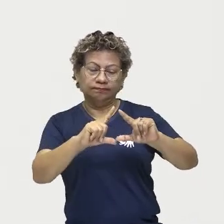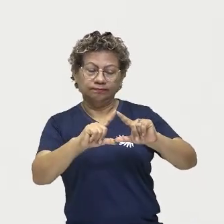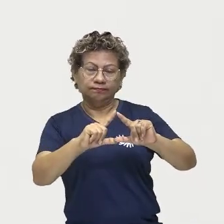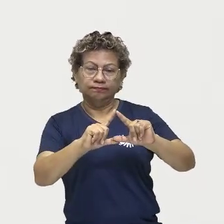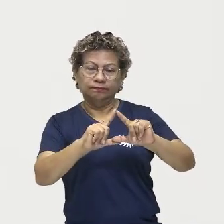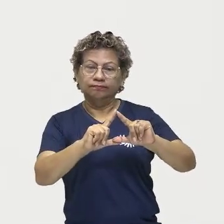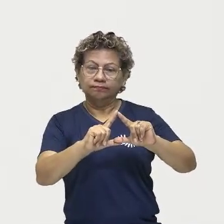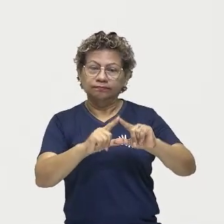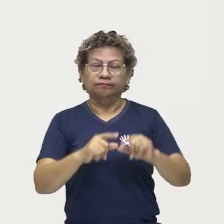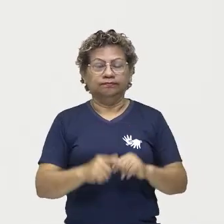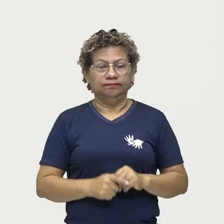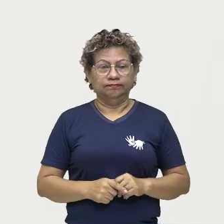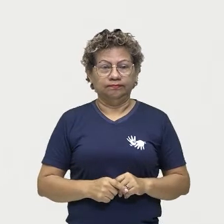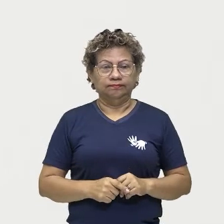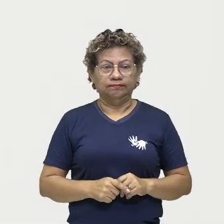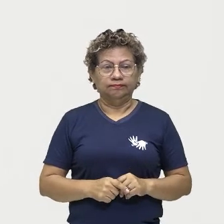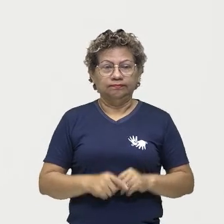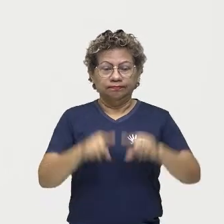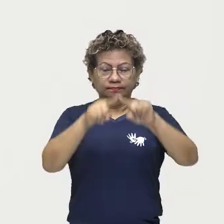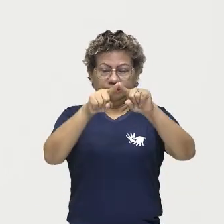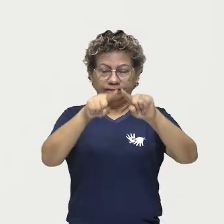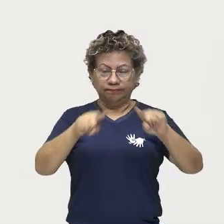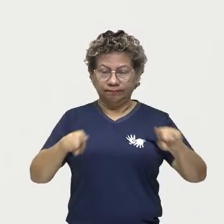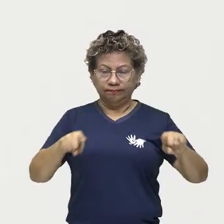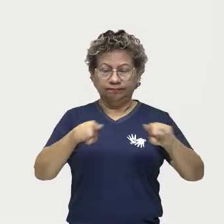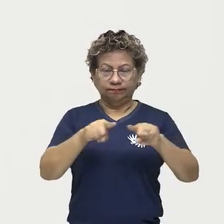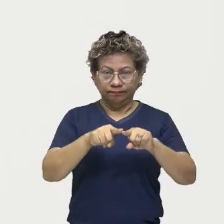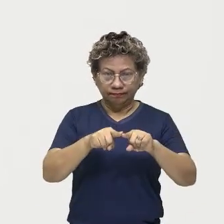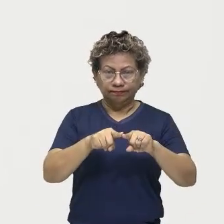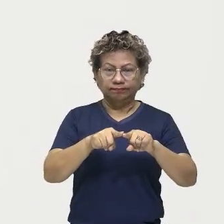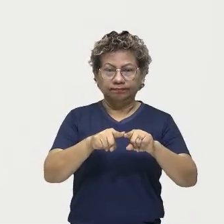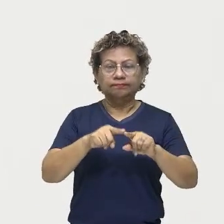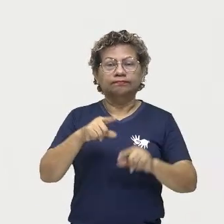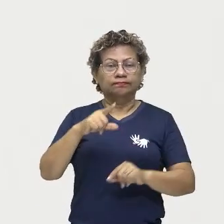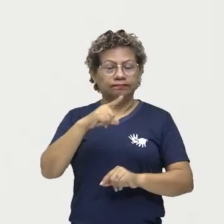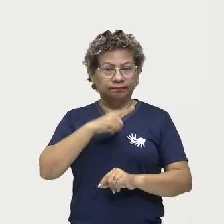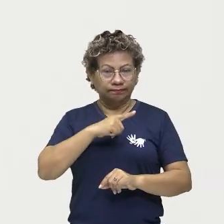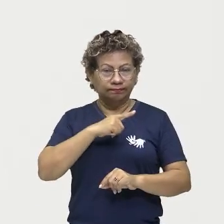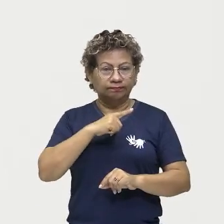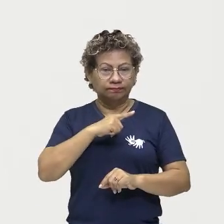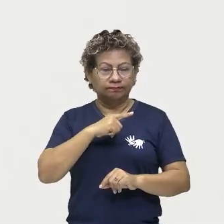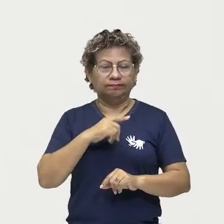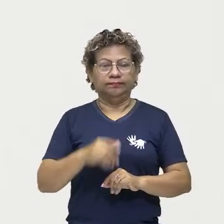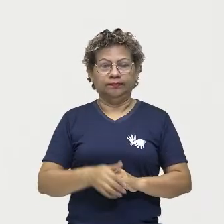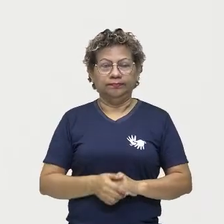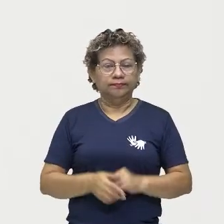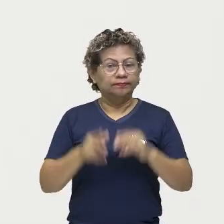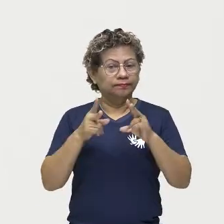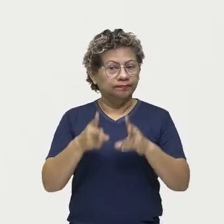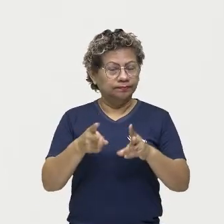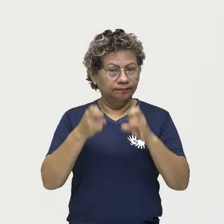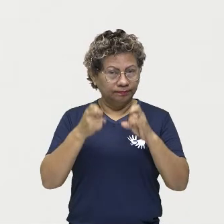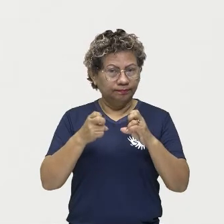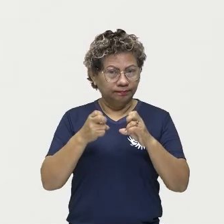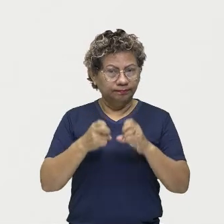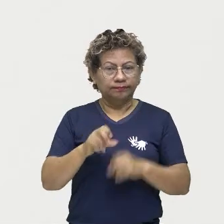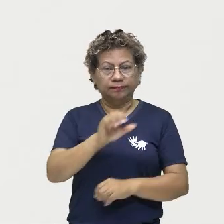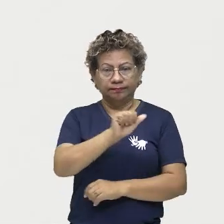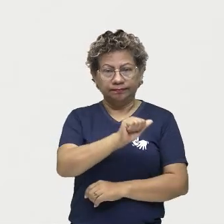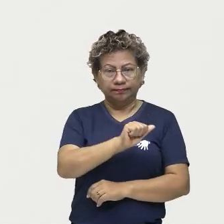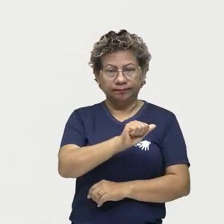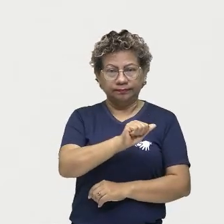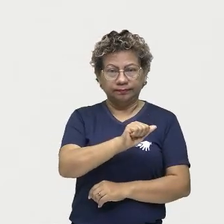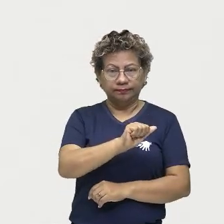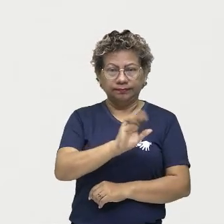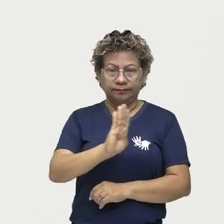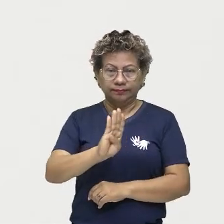ortocentro vai surgir em um ponto externo ao triângulo. Se nós observarmos aqui o nosso triângulo ABC, está aqui ele, ó.